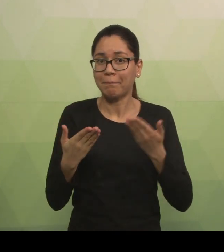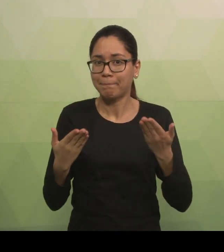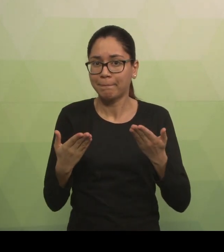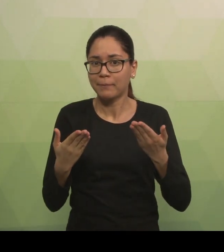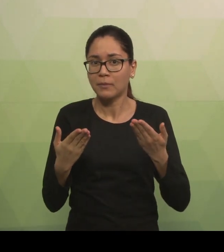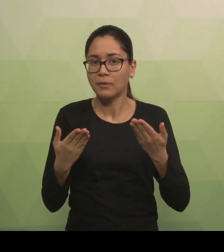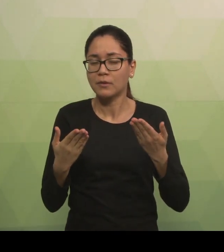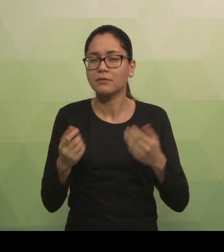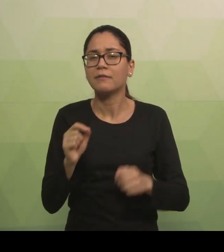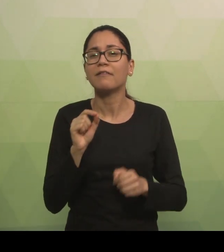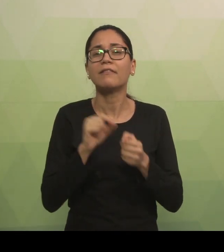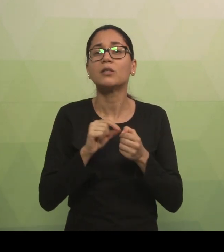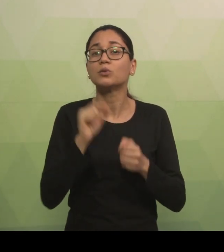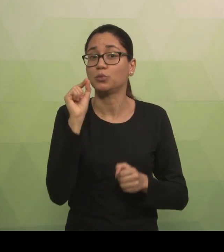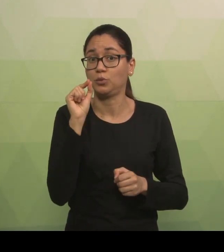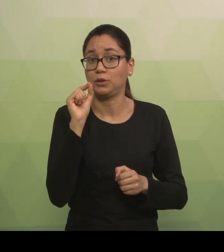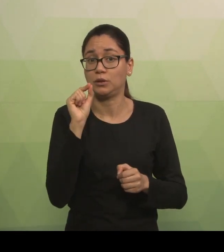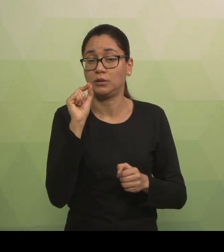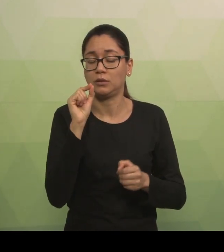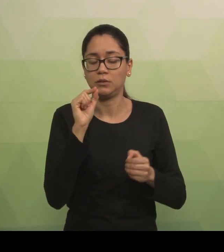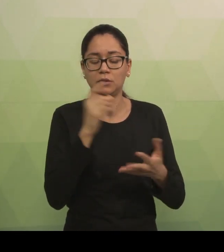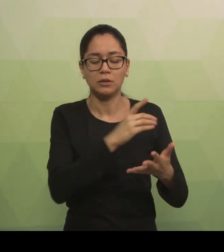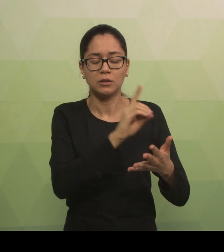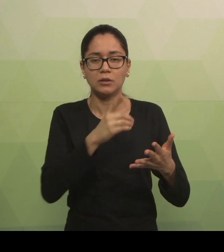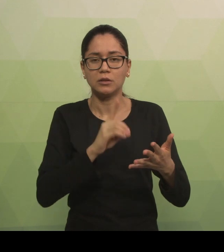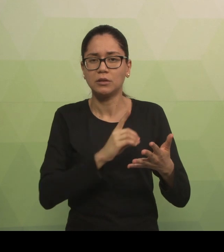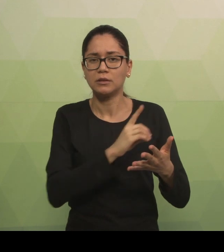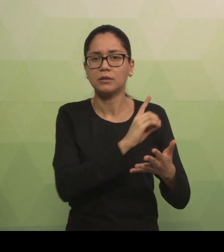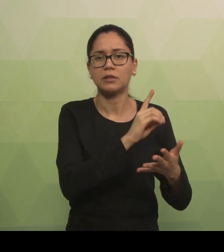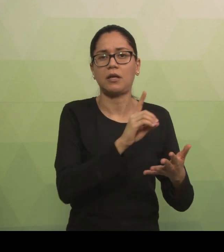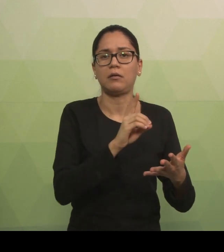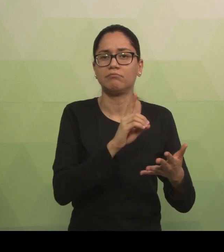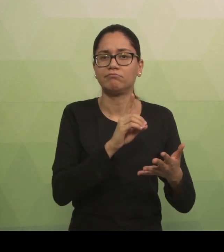projeto, ferramentas de marketing utilizadas pela empresa atualmente.